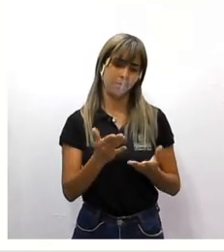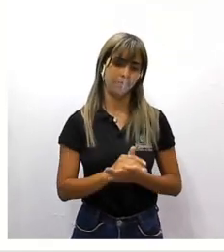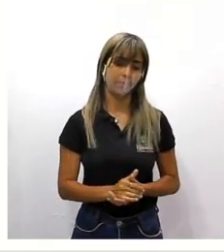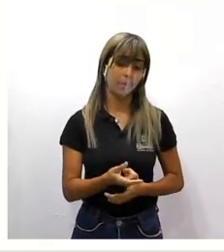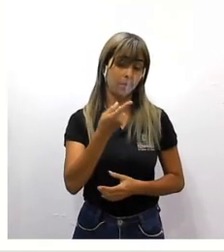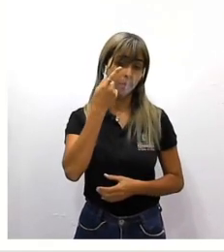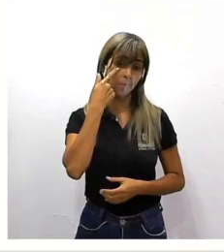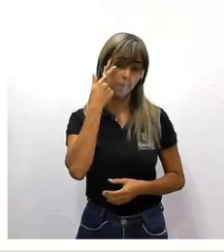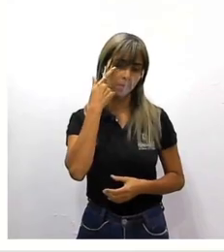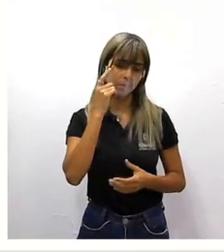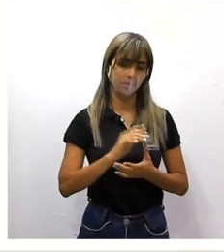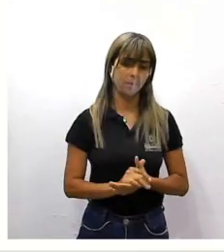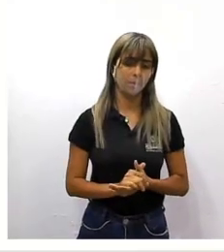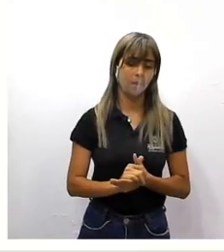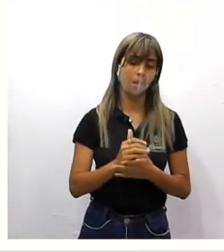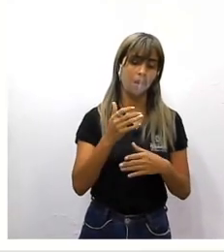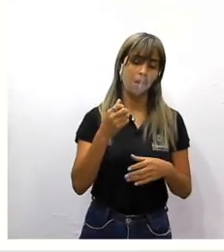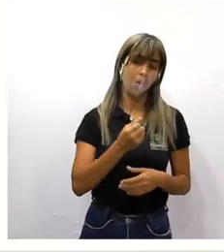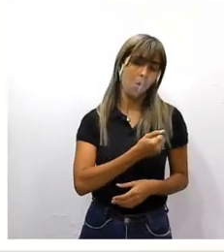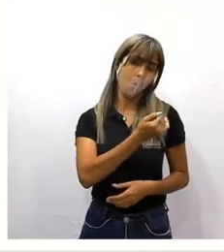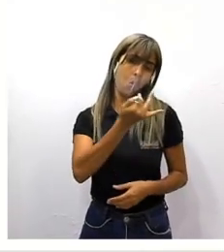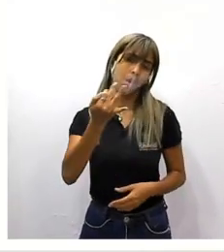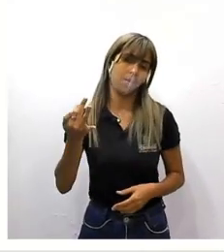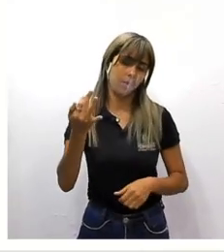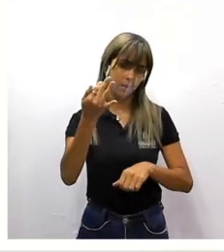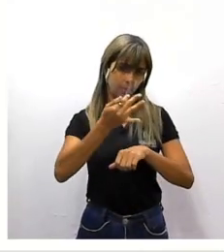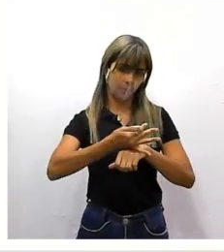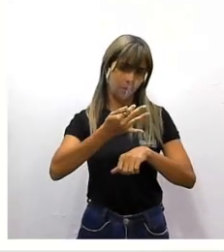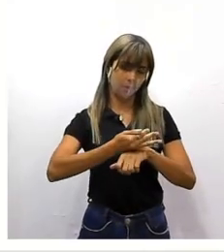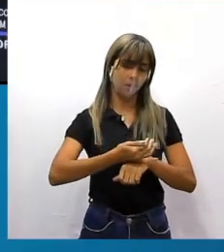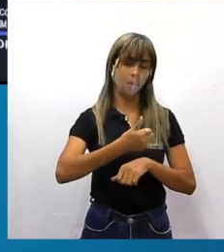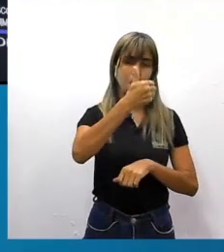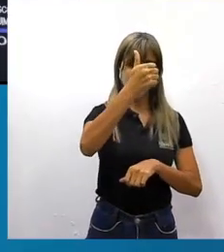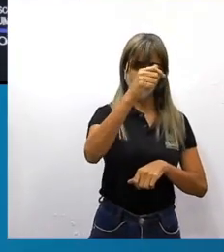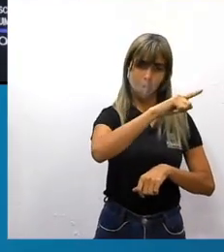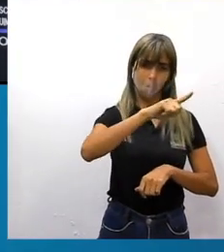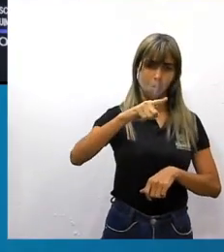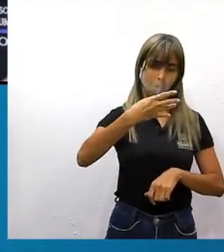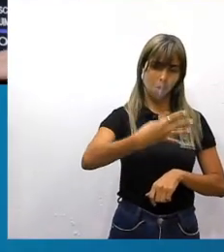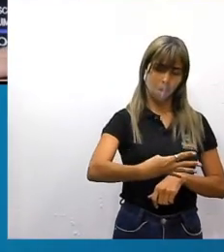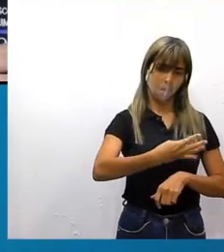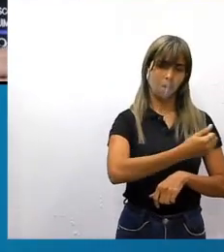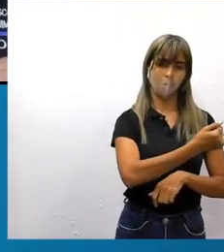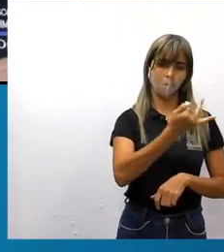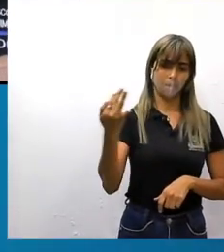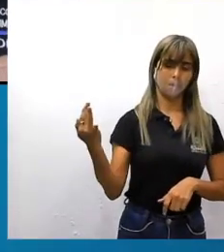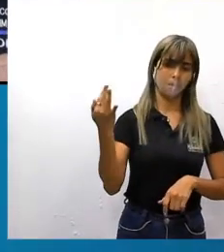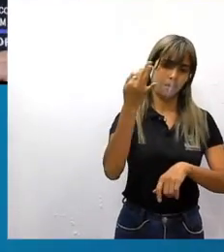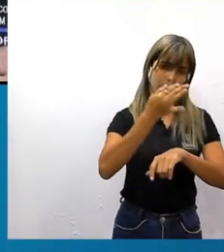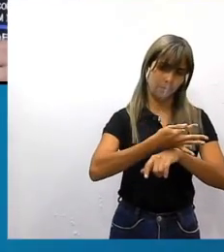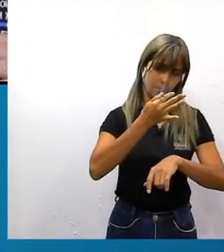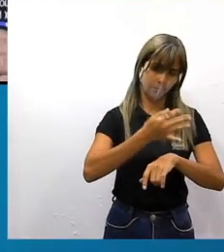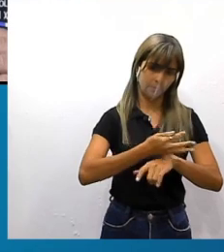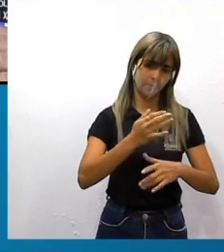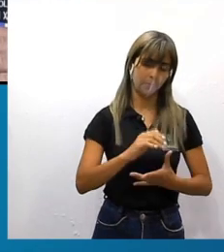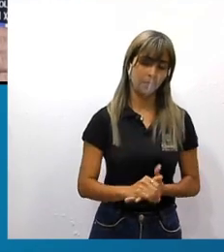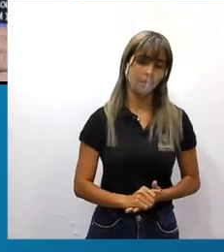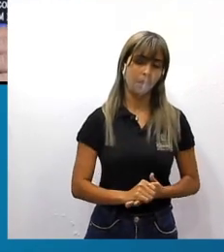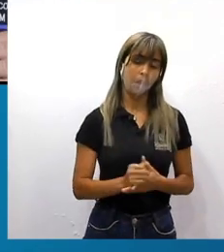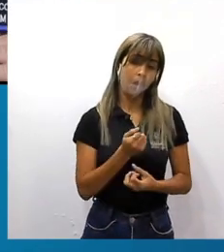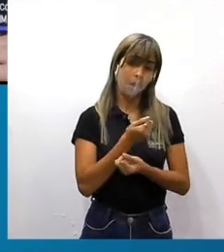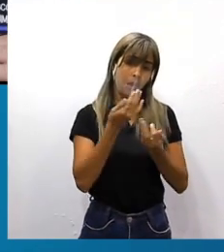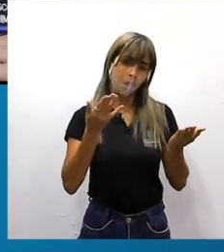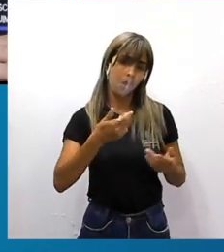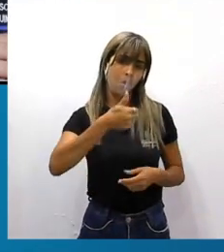veja que nessa quantidade de faltas, veja o seguinte, é 1/4 da quantidade de faltas. Então, 1/4